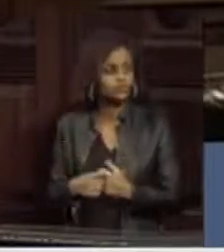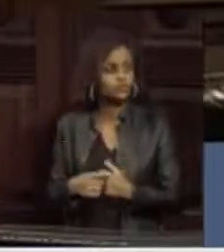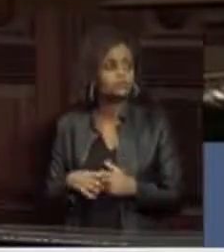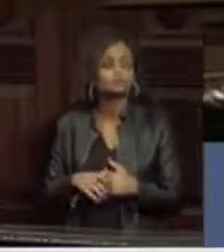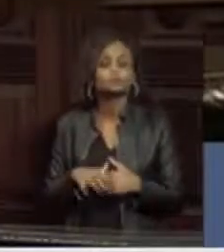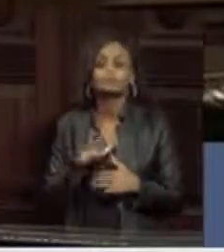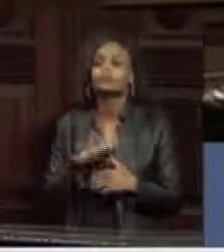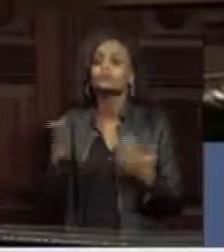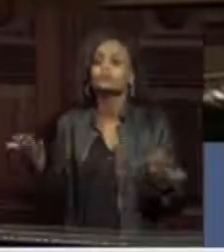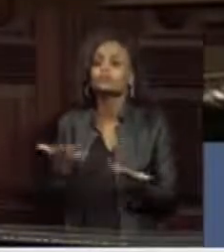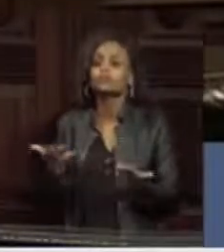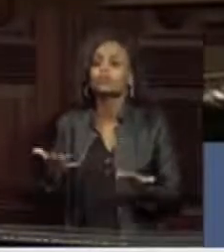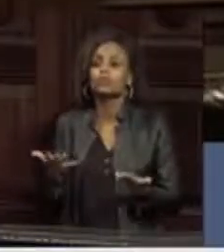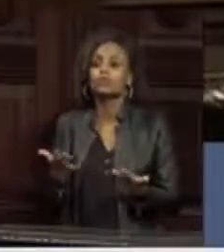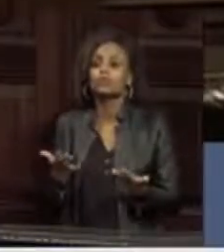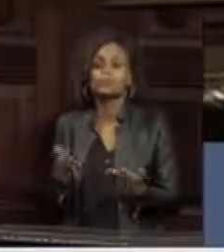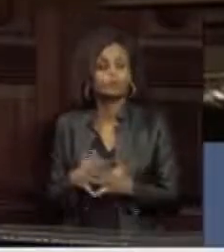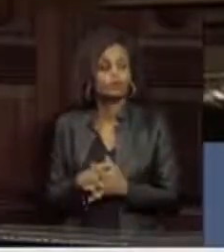Agora,